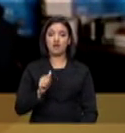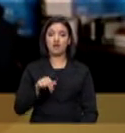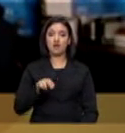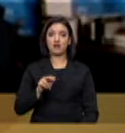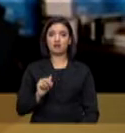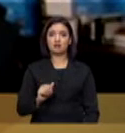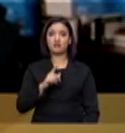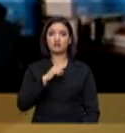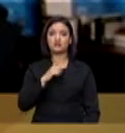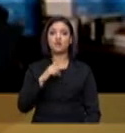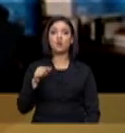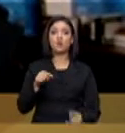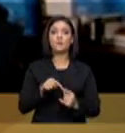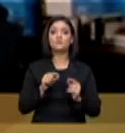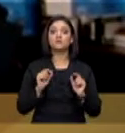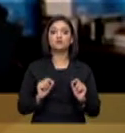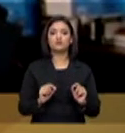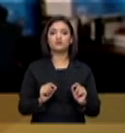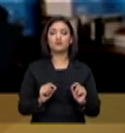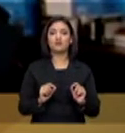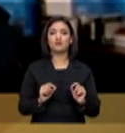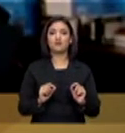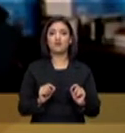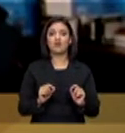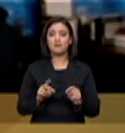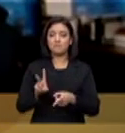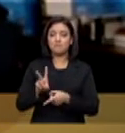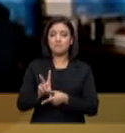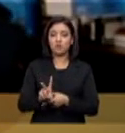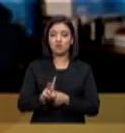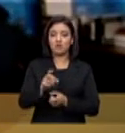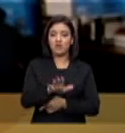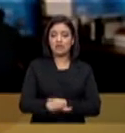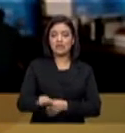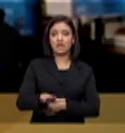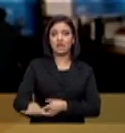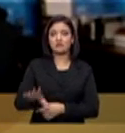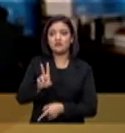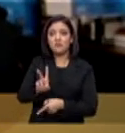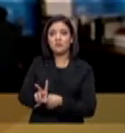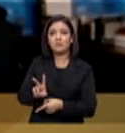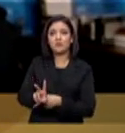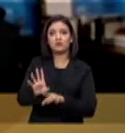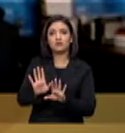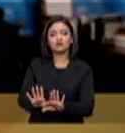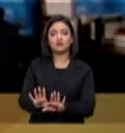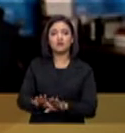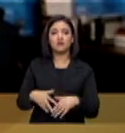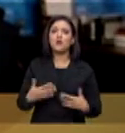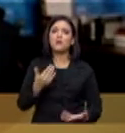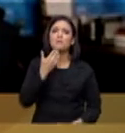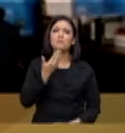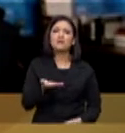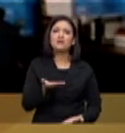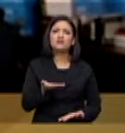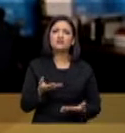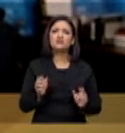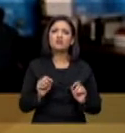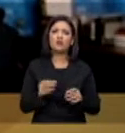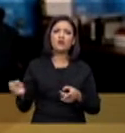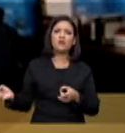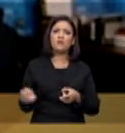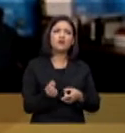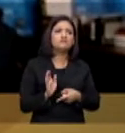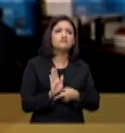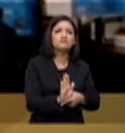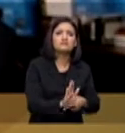suas missões proteger, acho que a sua principal missão é proteger a criança, honrar a criança, pediu admissão nesse processo para